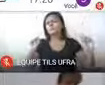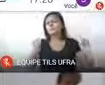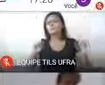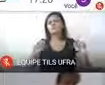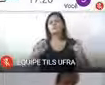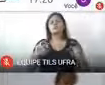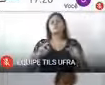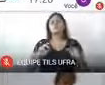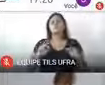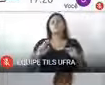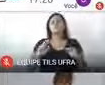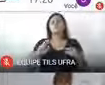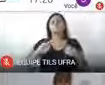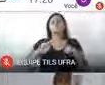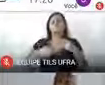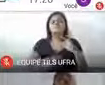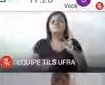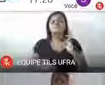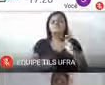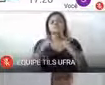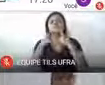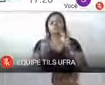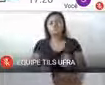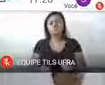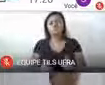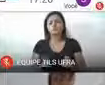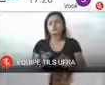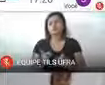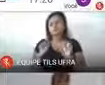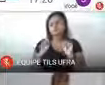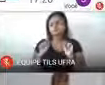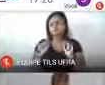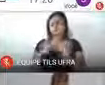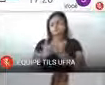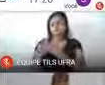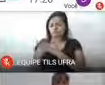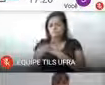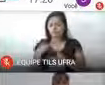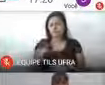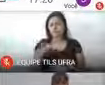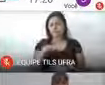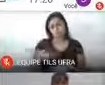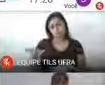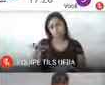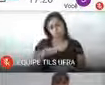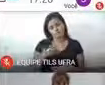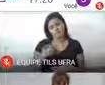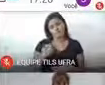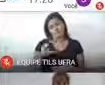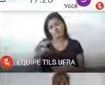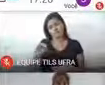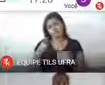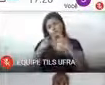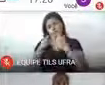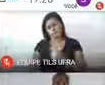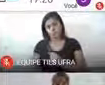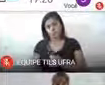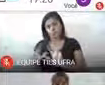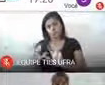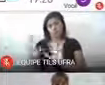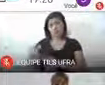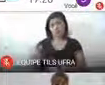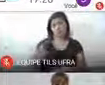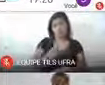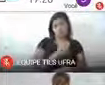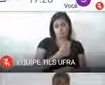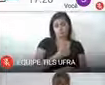muito visível nos estudos geolinguísticos. Nós mesmos, que fazemos estudos com atlas